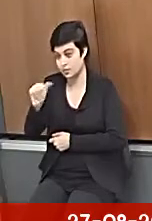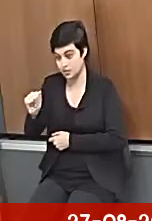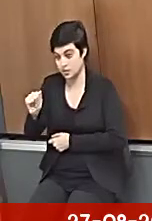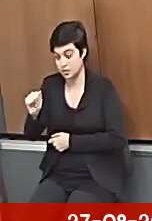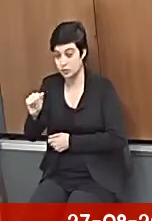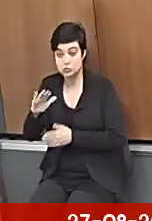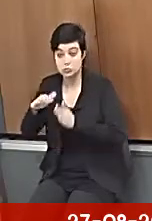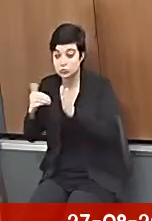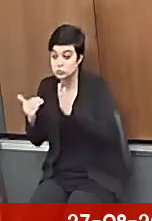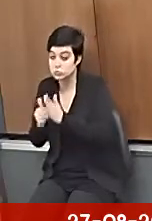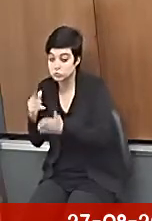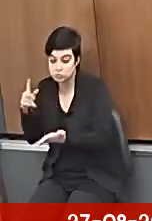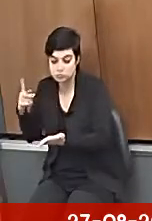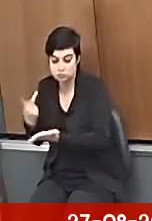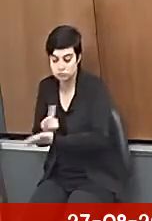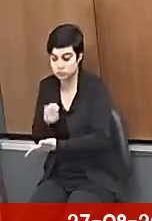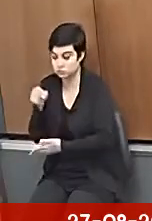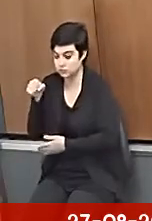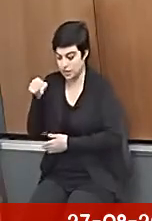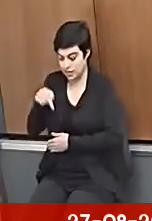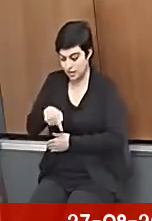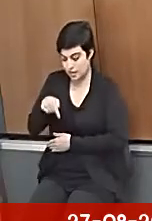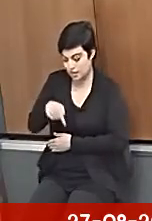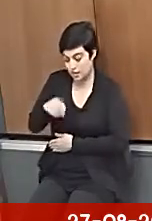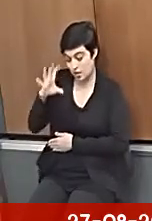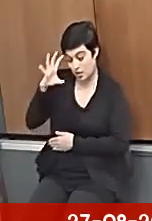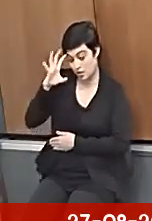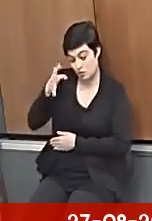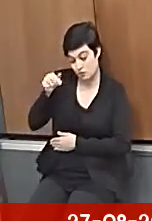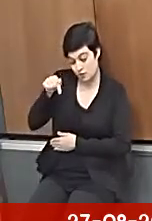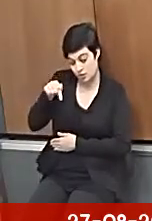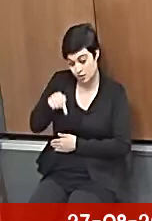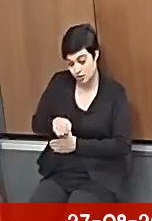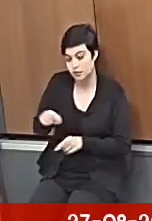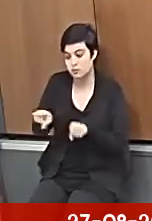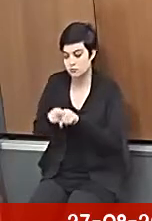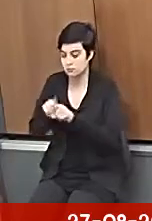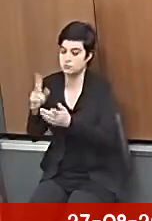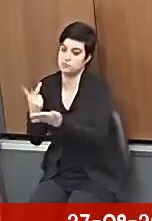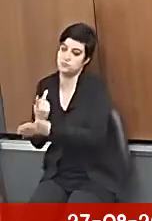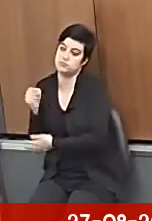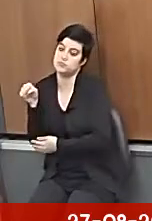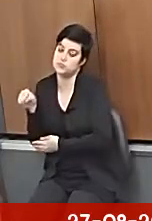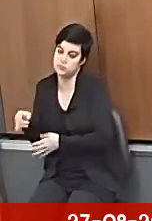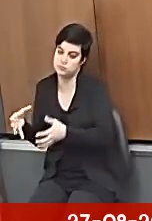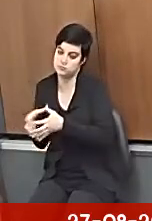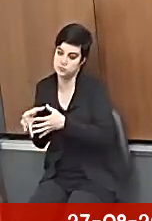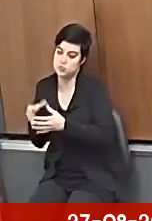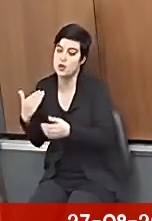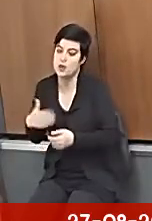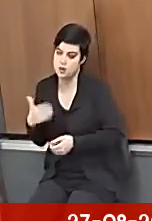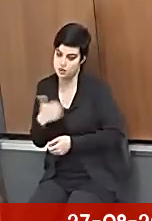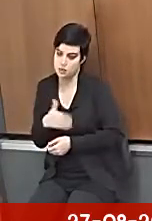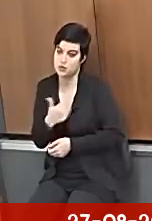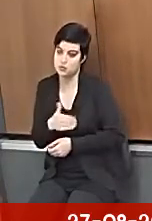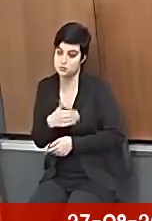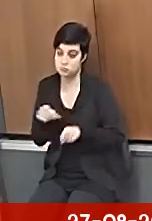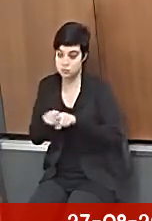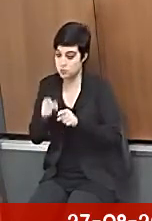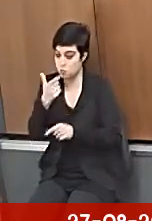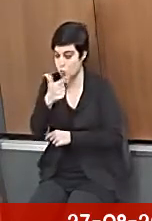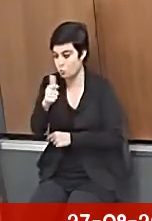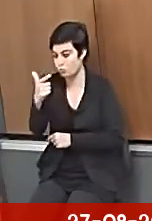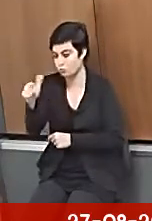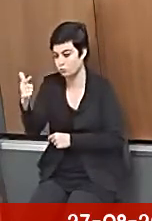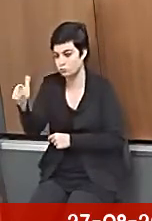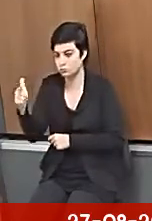que for feito falado aqui e resolvido que seja estendido também aos torcedores que freqüentam outro estádio também os